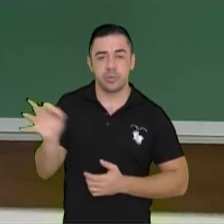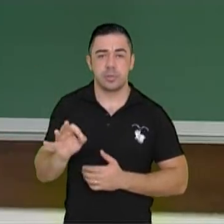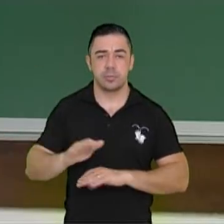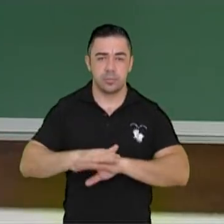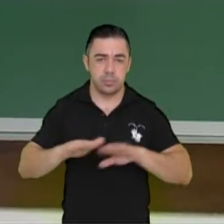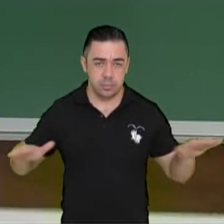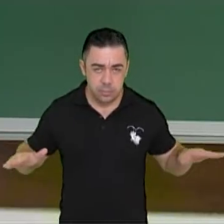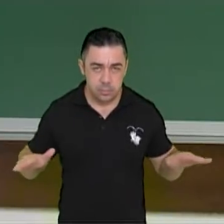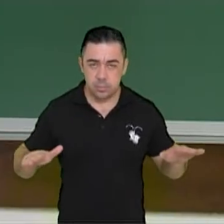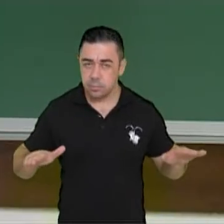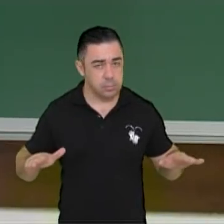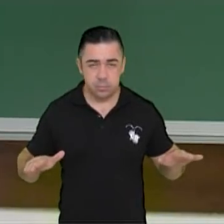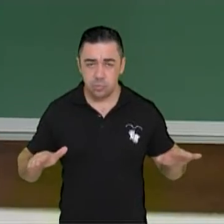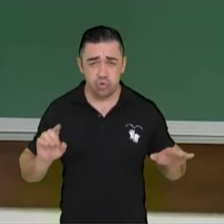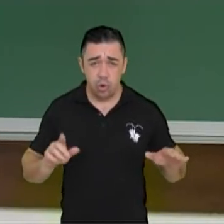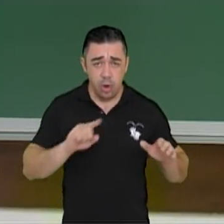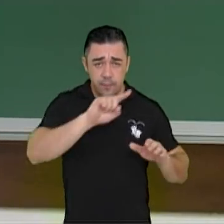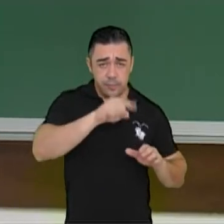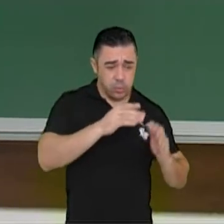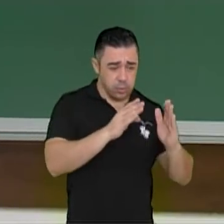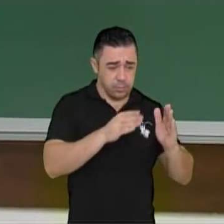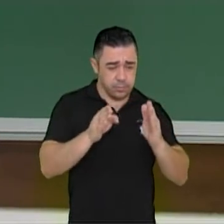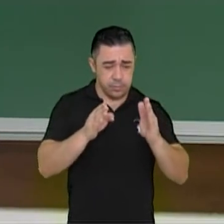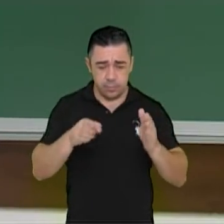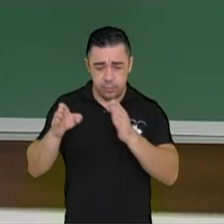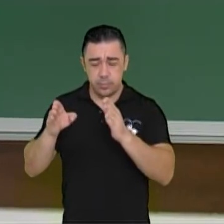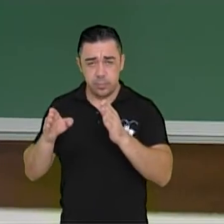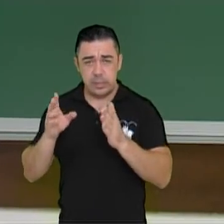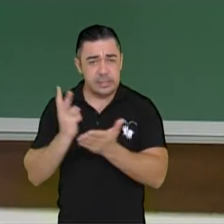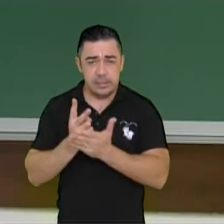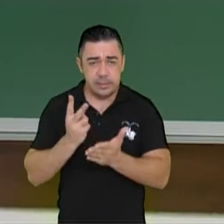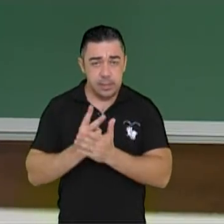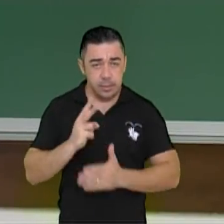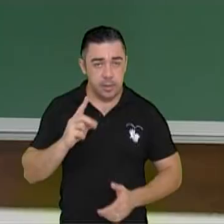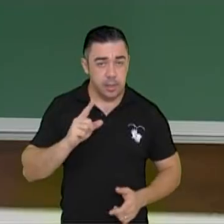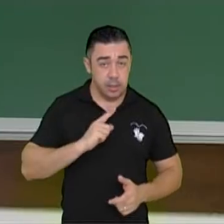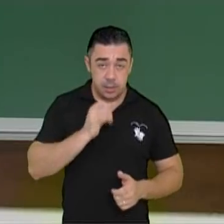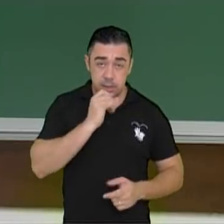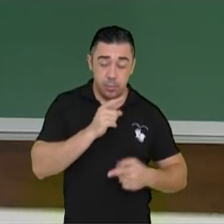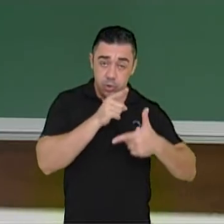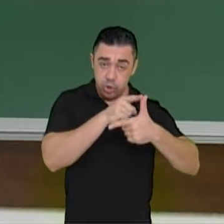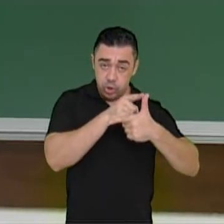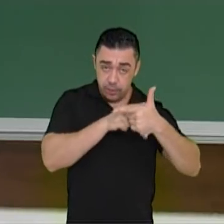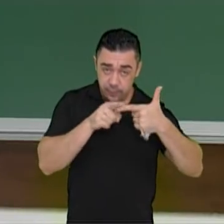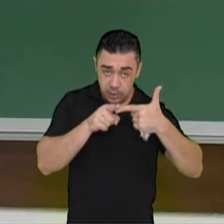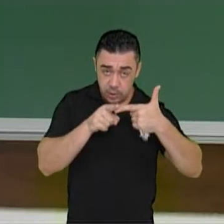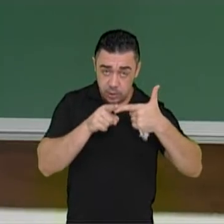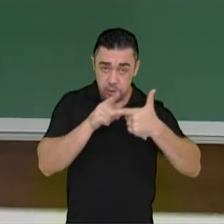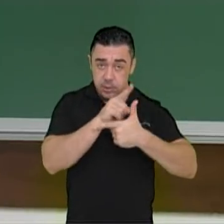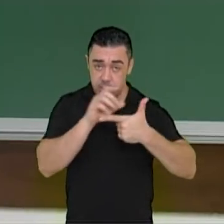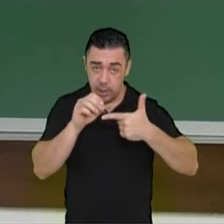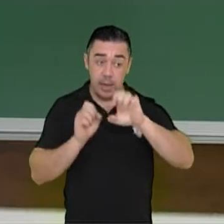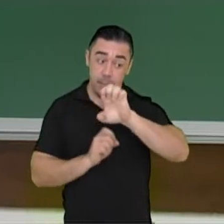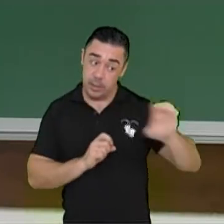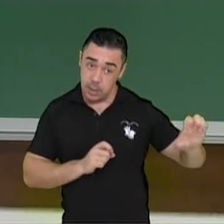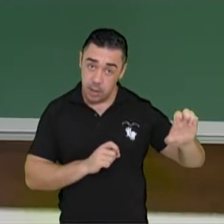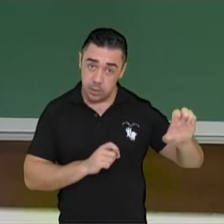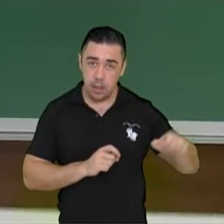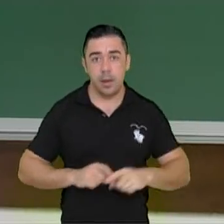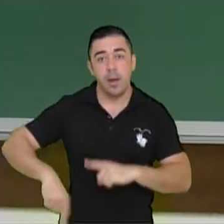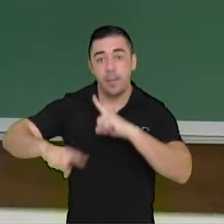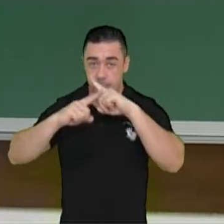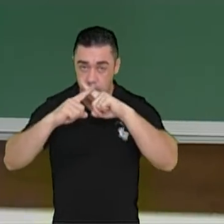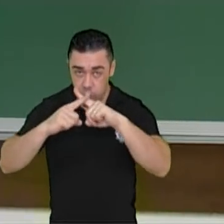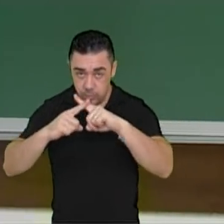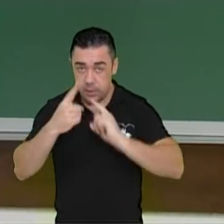891,2%. Só mexer a vírgula de lugar e sempre lembrar, dividir por 100, a vírgula vai para a esquerda, multiplicar